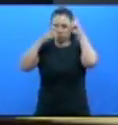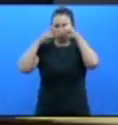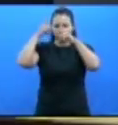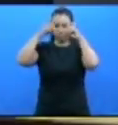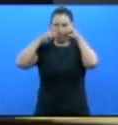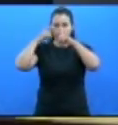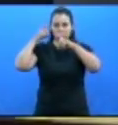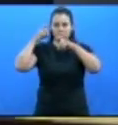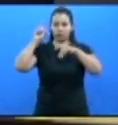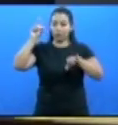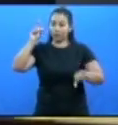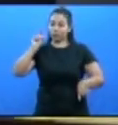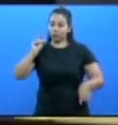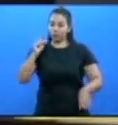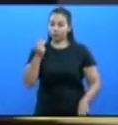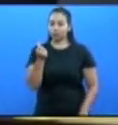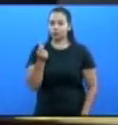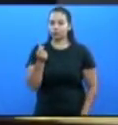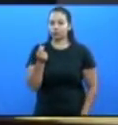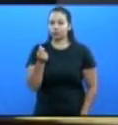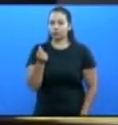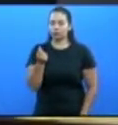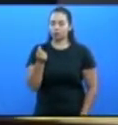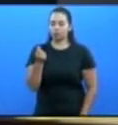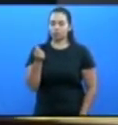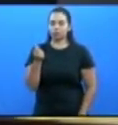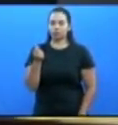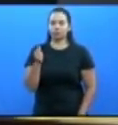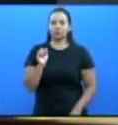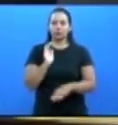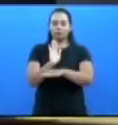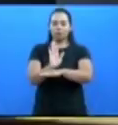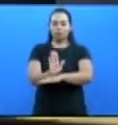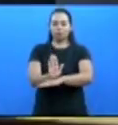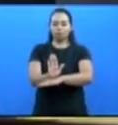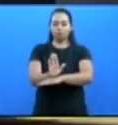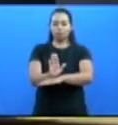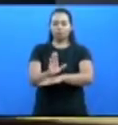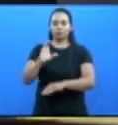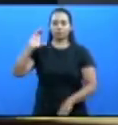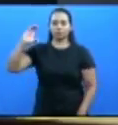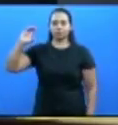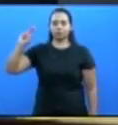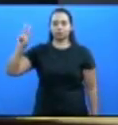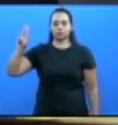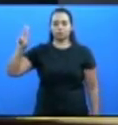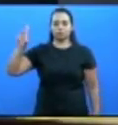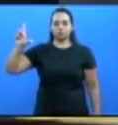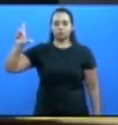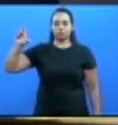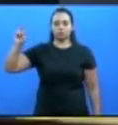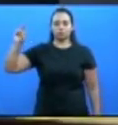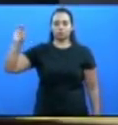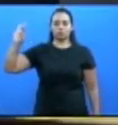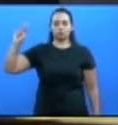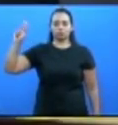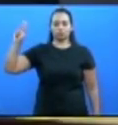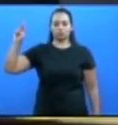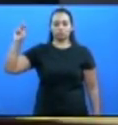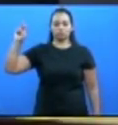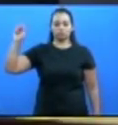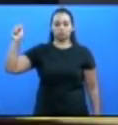relação a essa secretaria, que pelo menos os jornais nos informaram que o valor